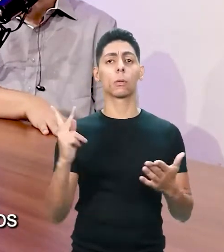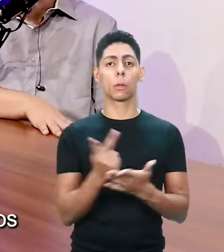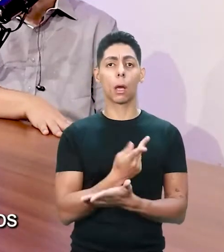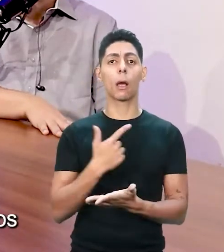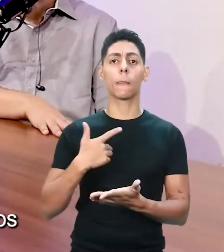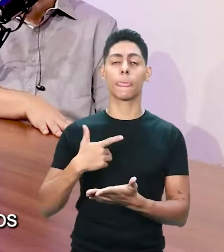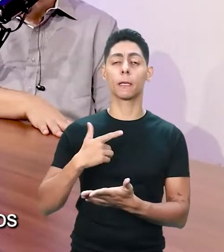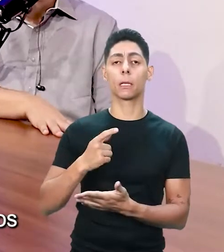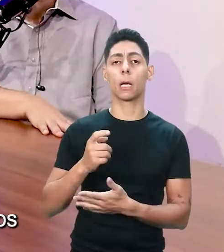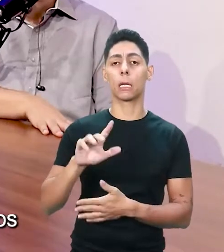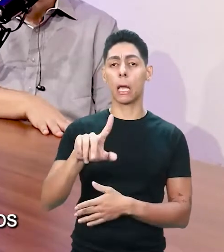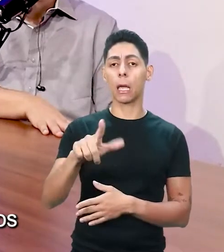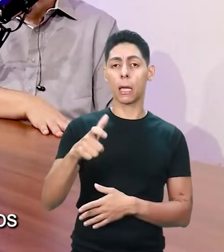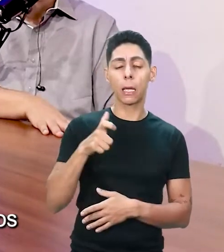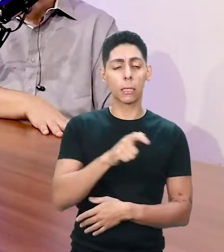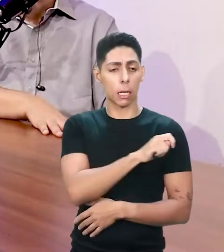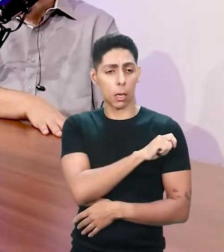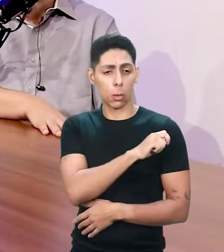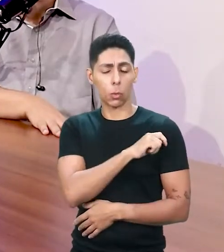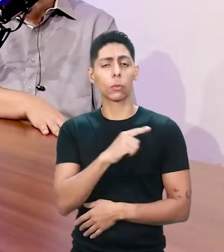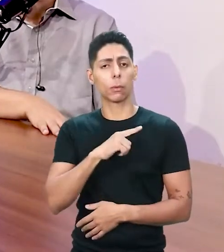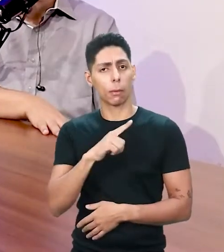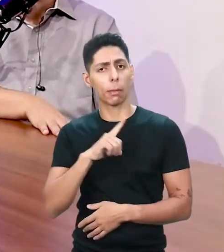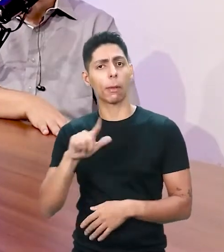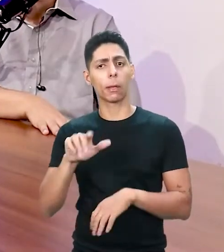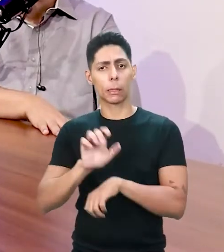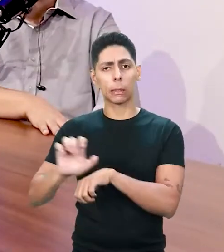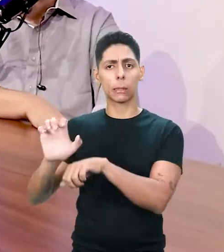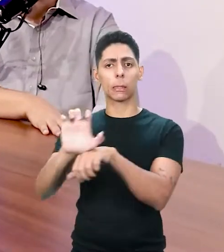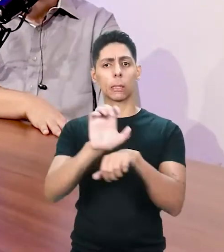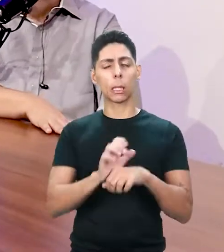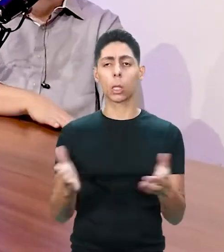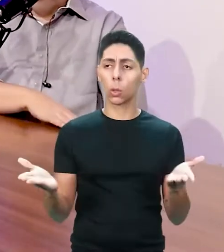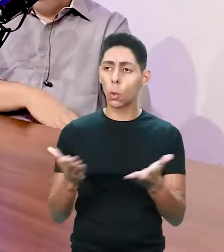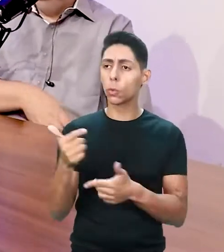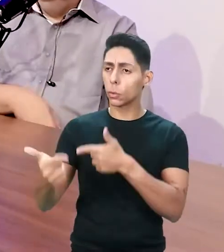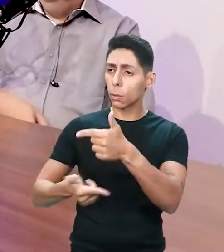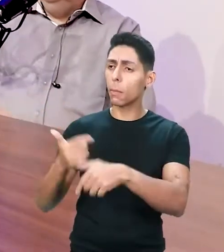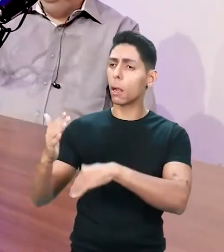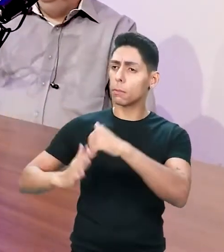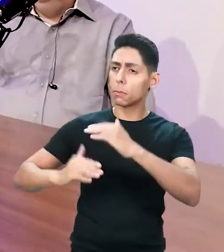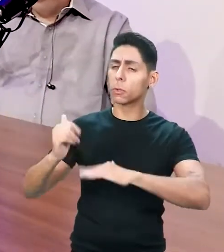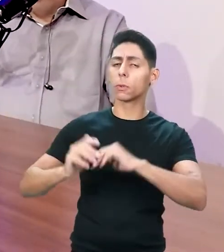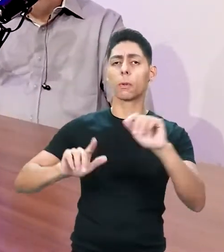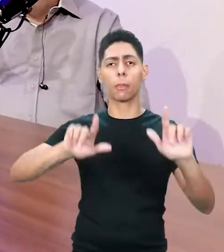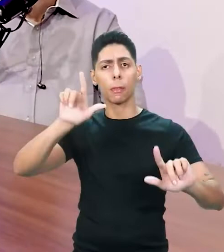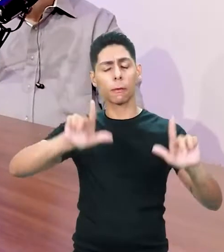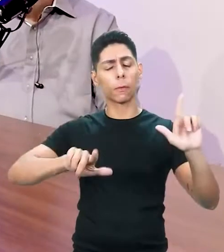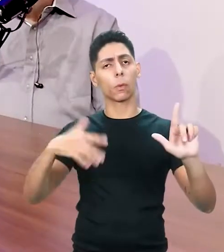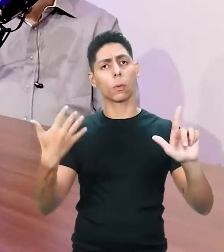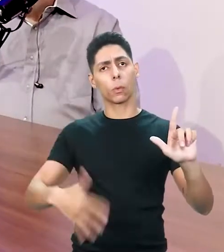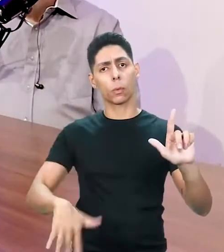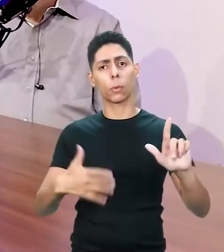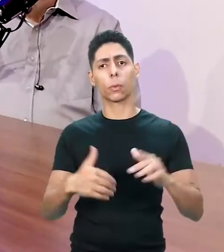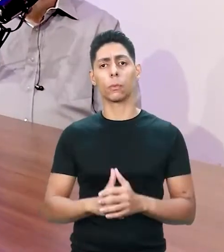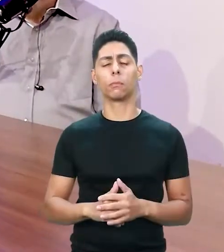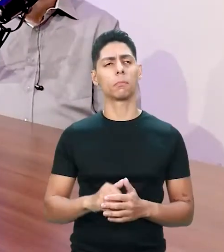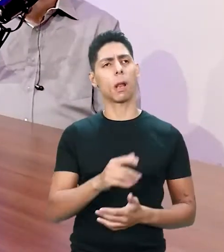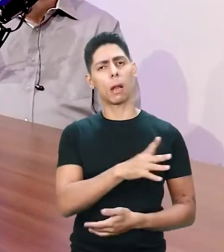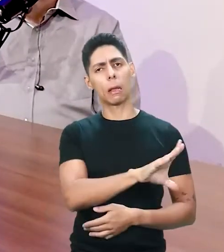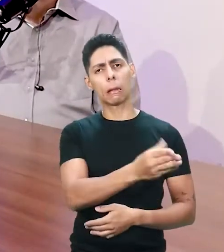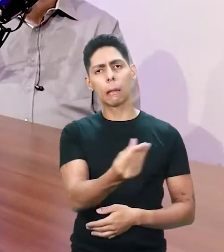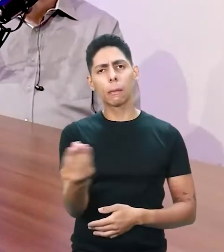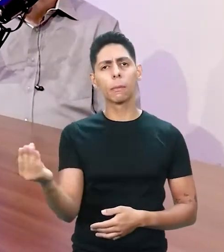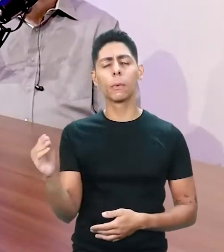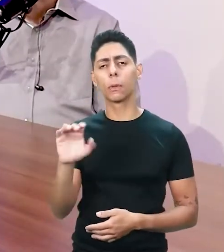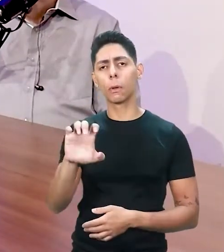quantidade de ex-alunos meus e ex-estagiários que estão aí brilhando na televisão, né? Você liga Globo News, é um monte de ex-alunos, e